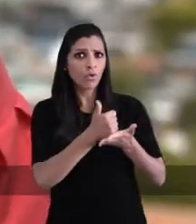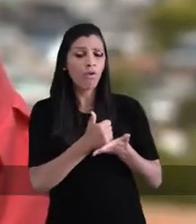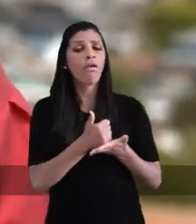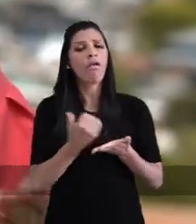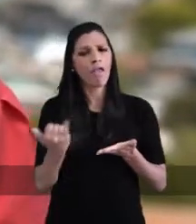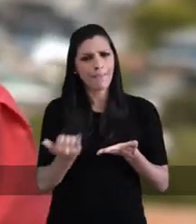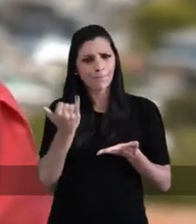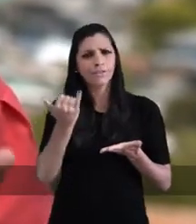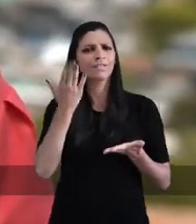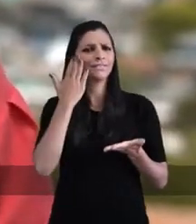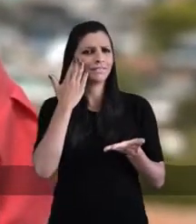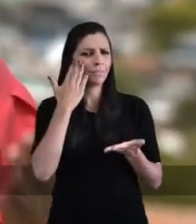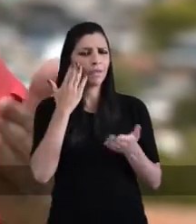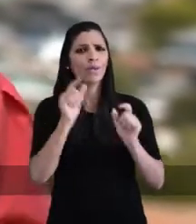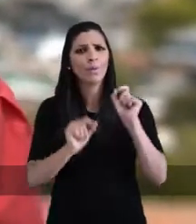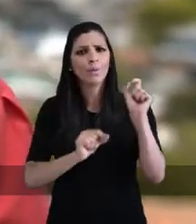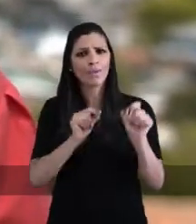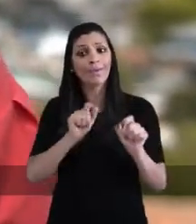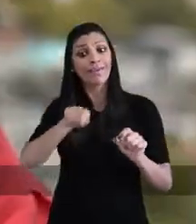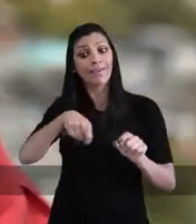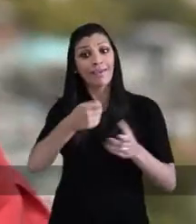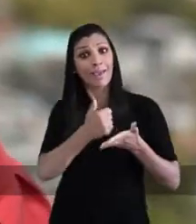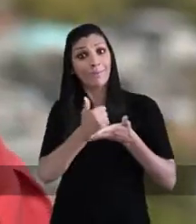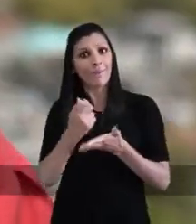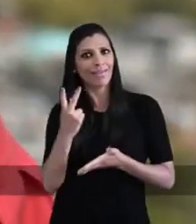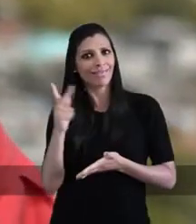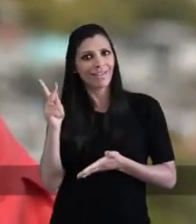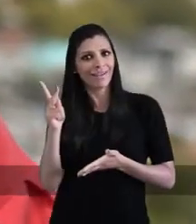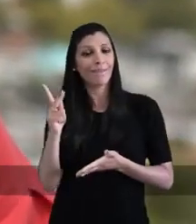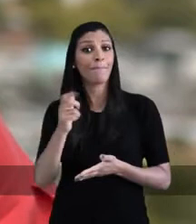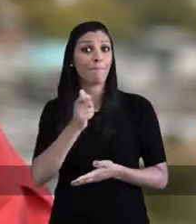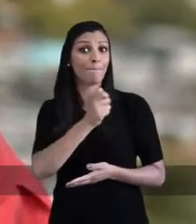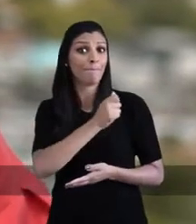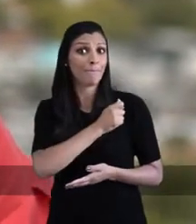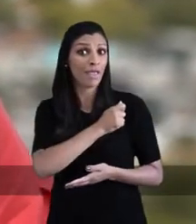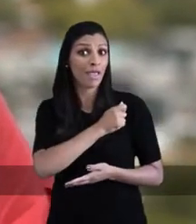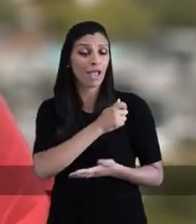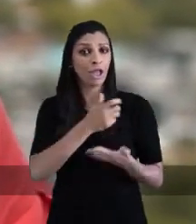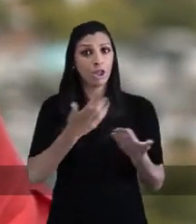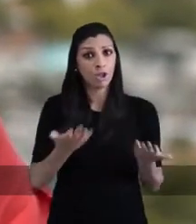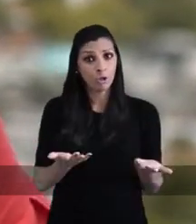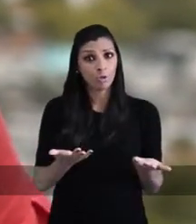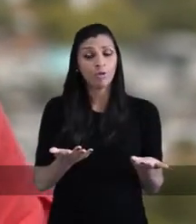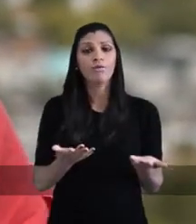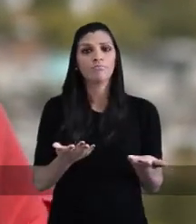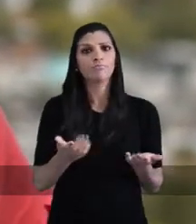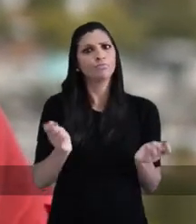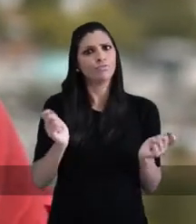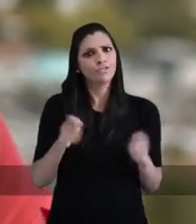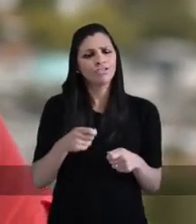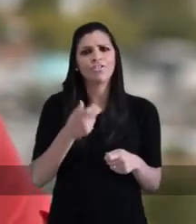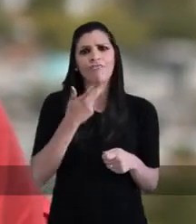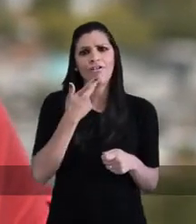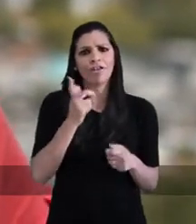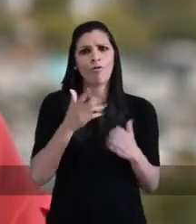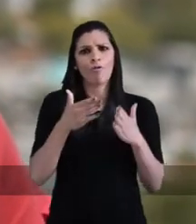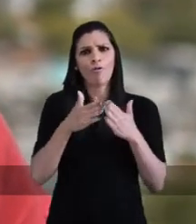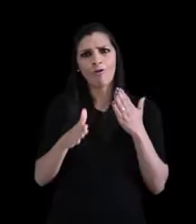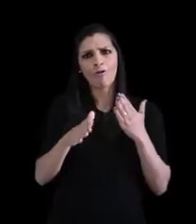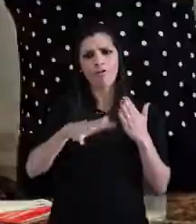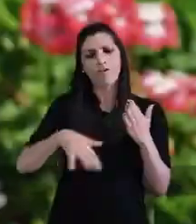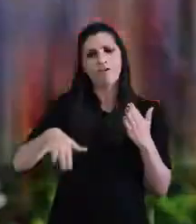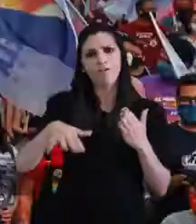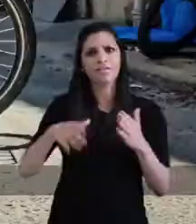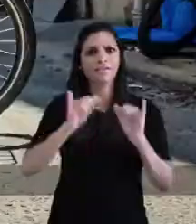que saibam quem são os aliados dele. Melo, o mínimo que tu poderias fazer é dizer que não concorda com essa gente na tua